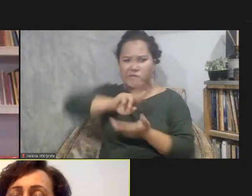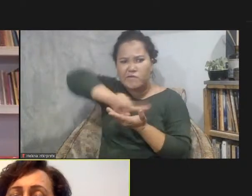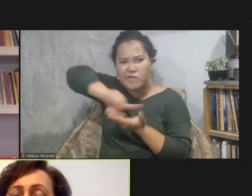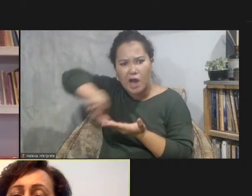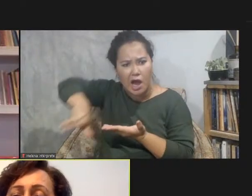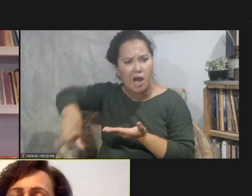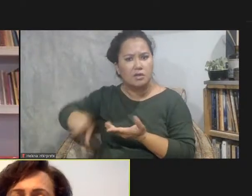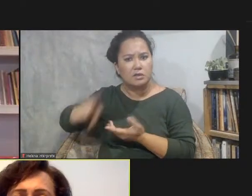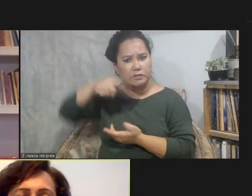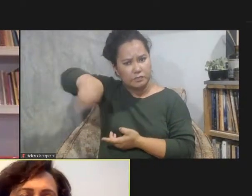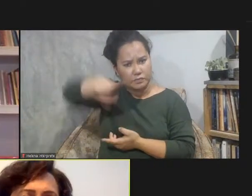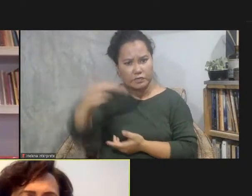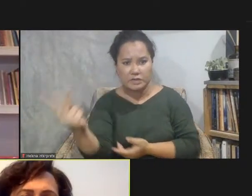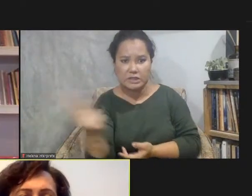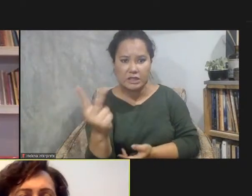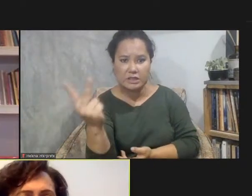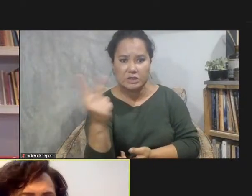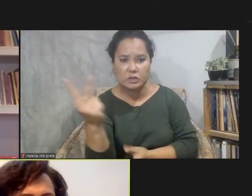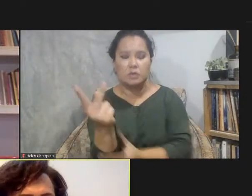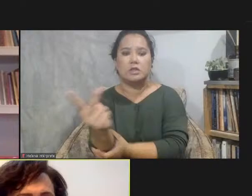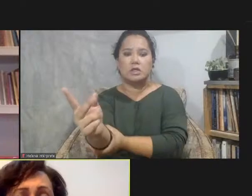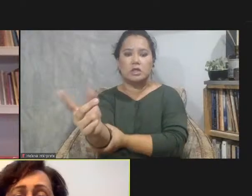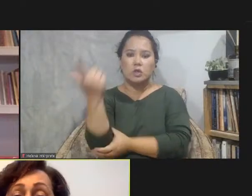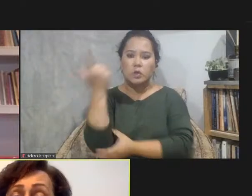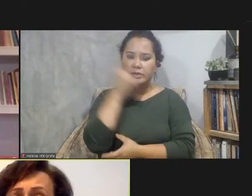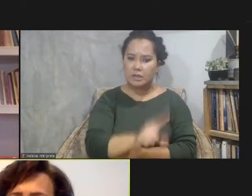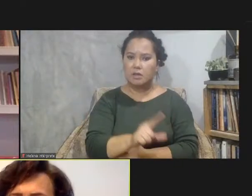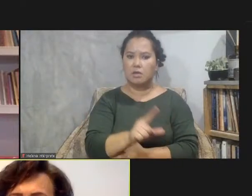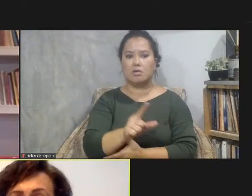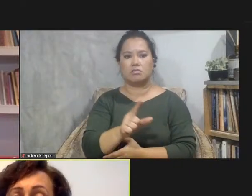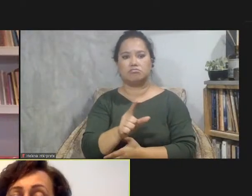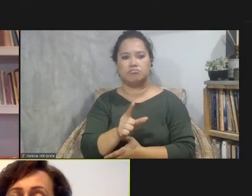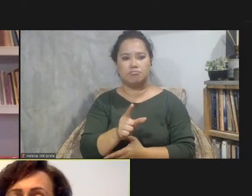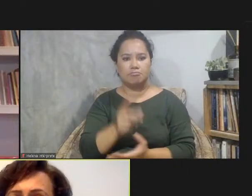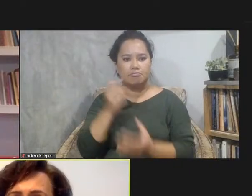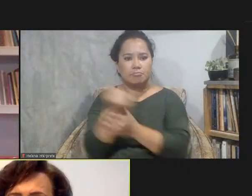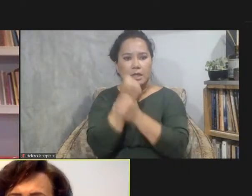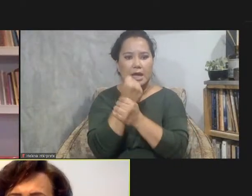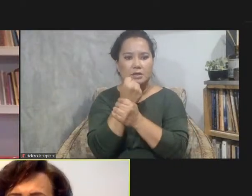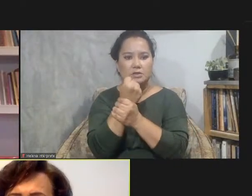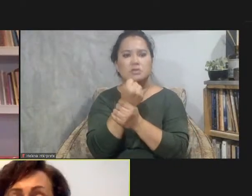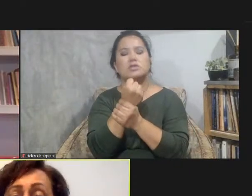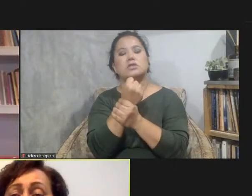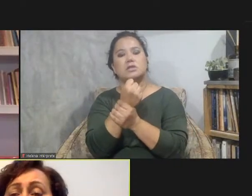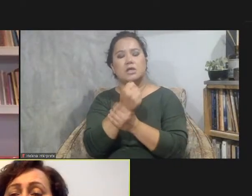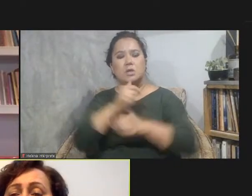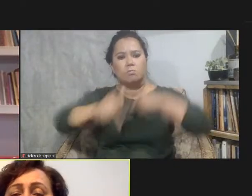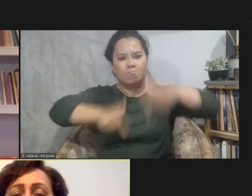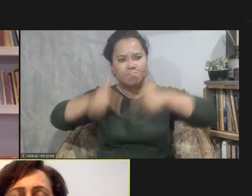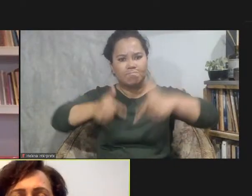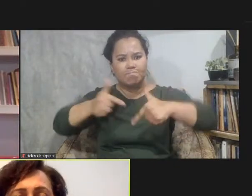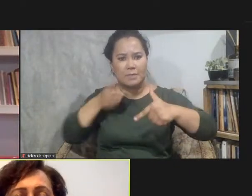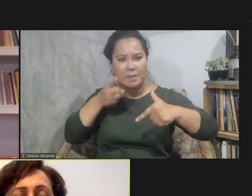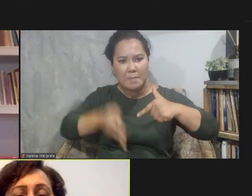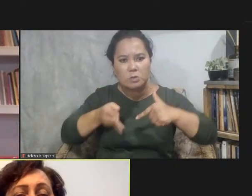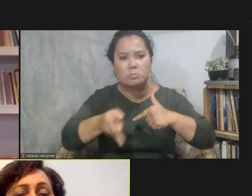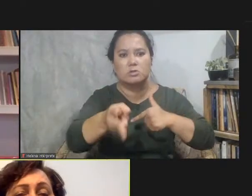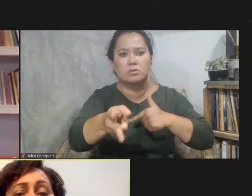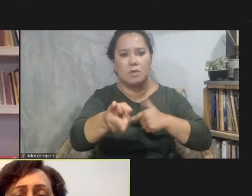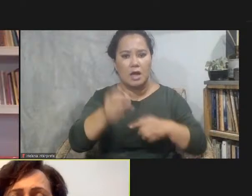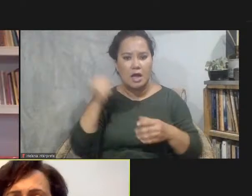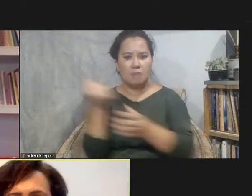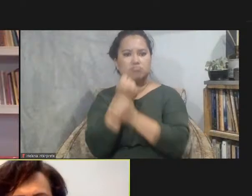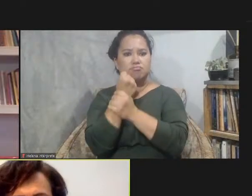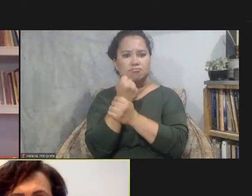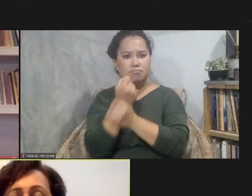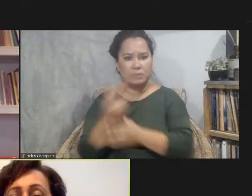que atividades finalísticas fossem impactadas. Ao contrário, asseguraram recursos como se estivéssemos vivendo